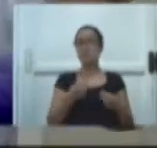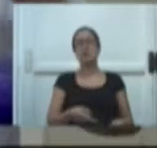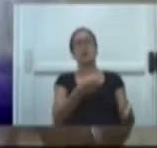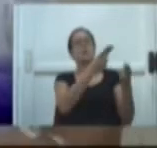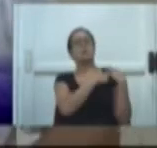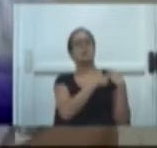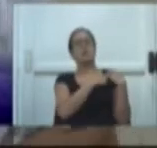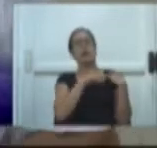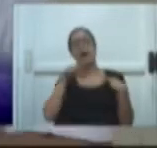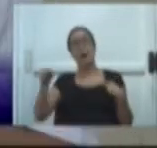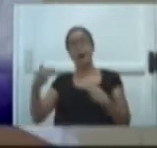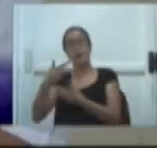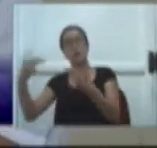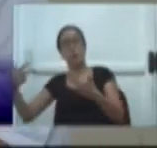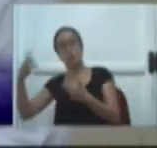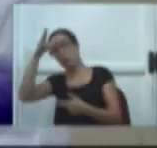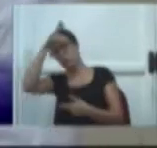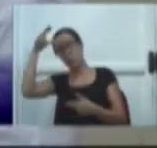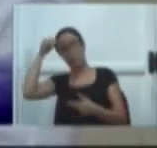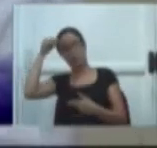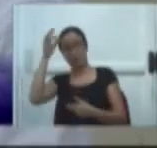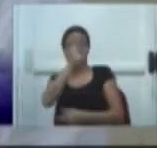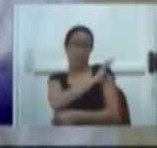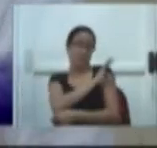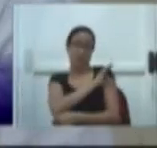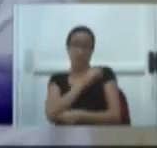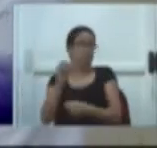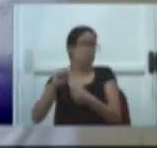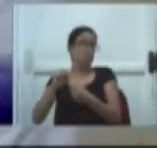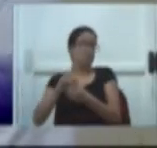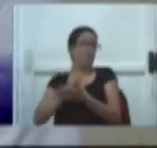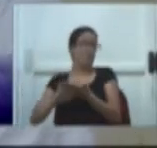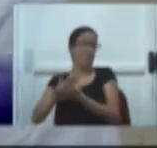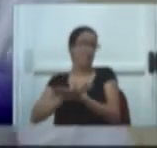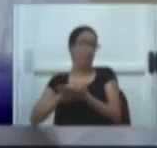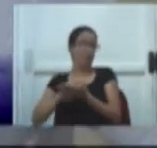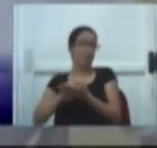Nós vamos ter que fazer, por favor.